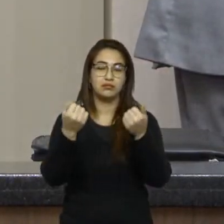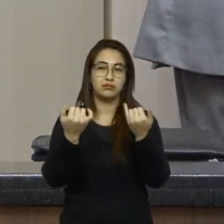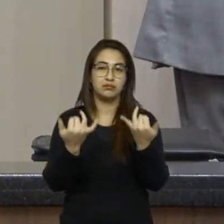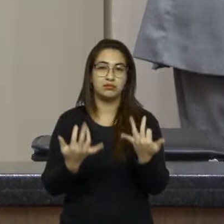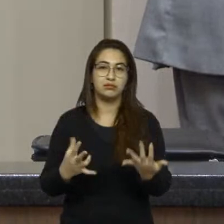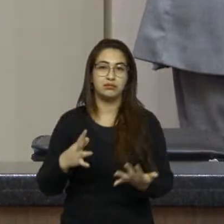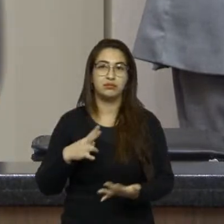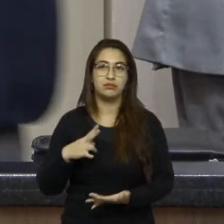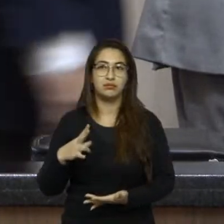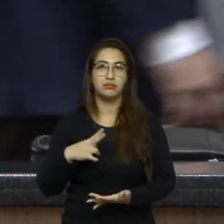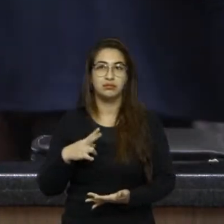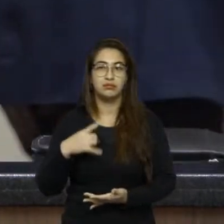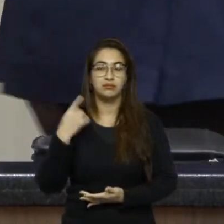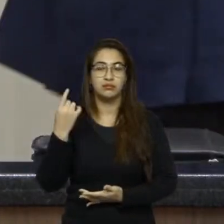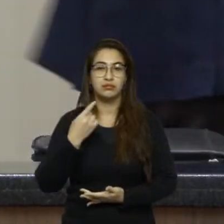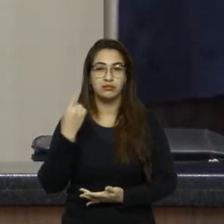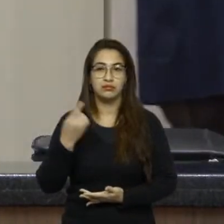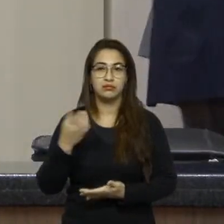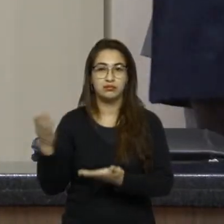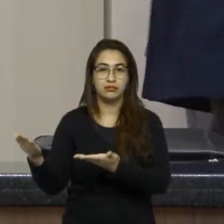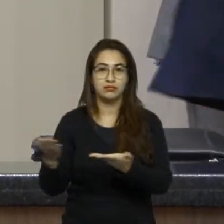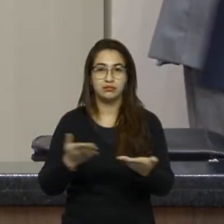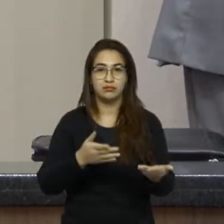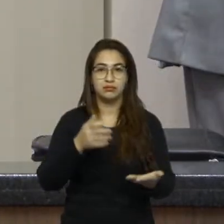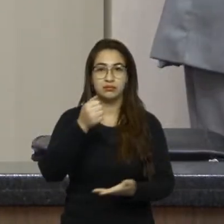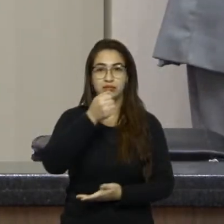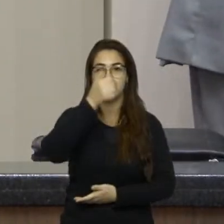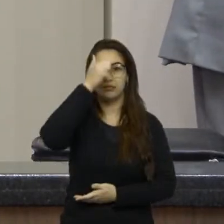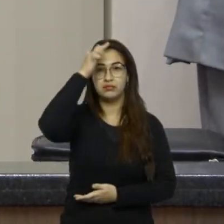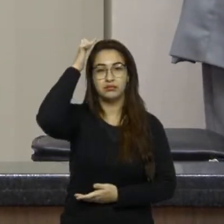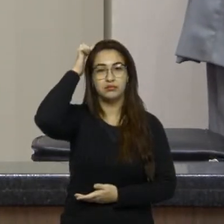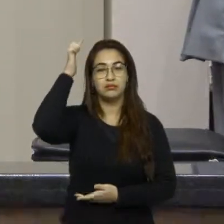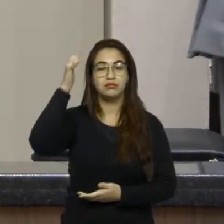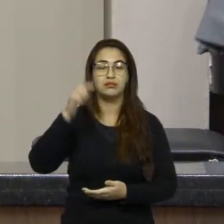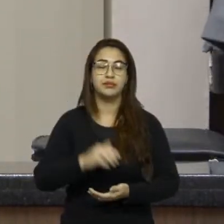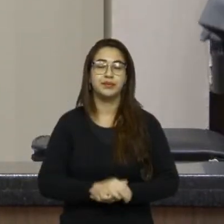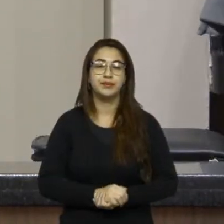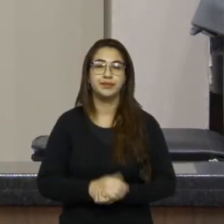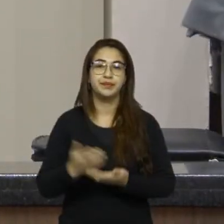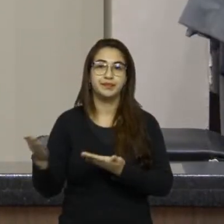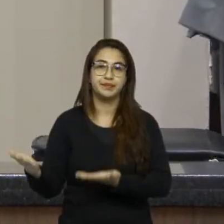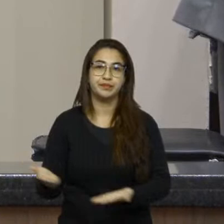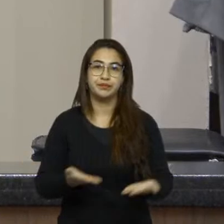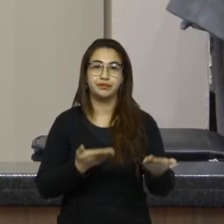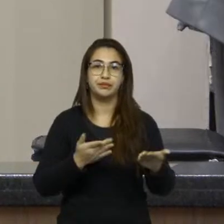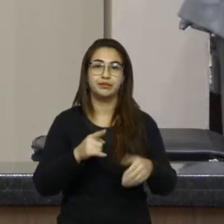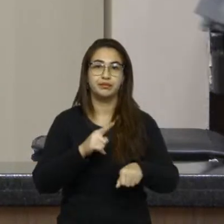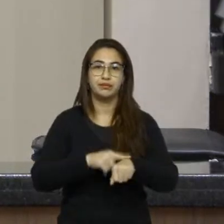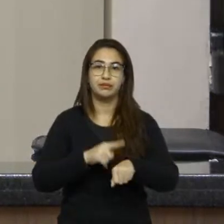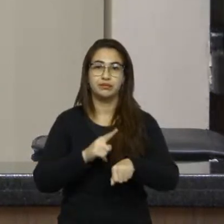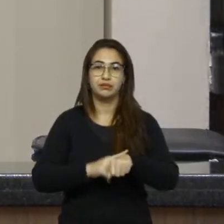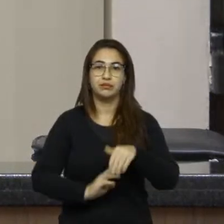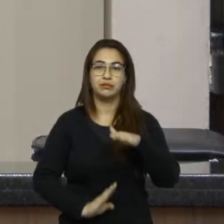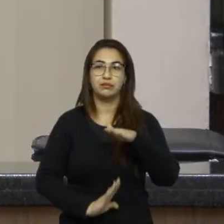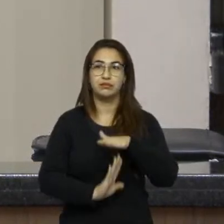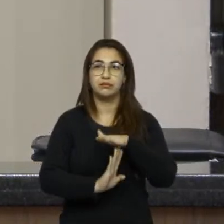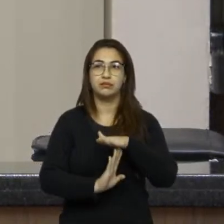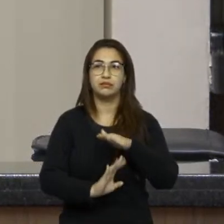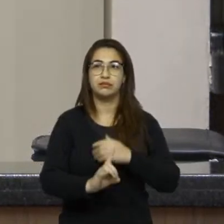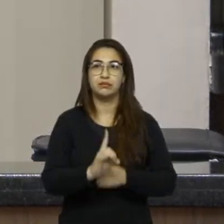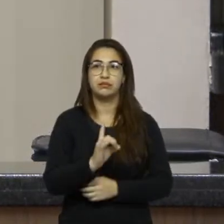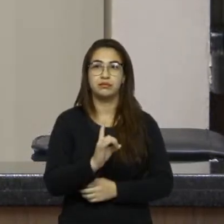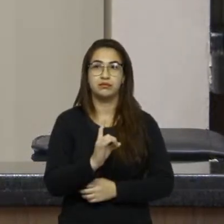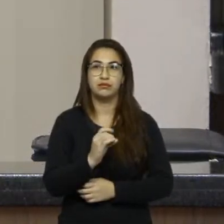pessoais. Deputado Adriano Pereira, com a palavra por um tempo de até 10 minutos.